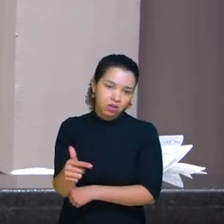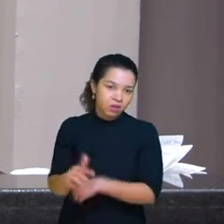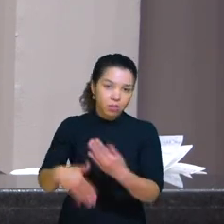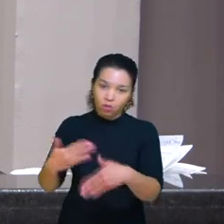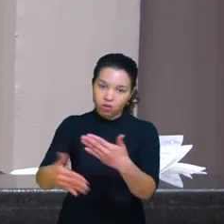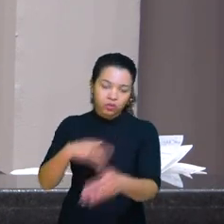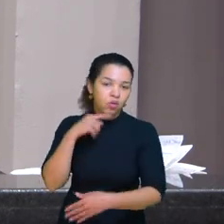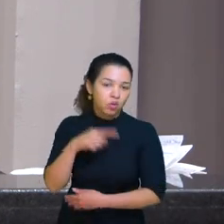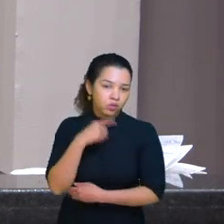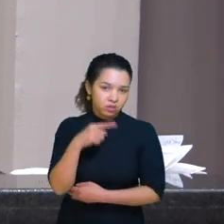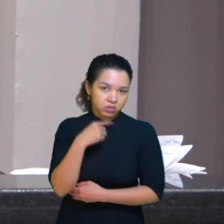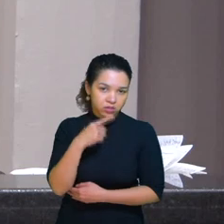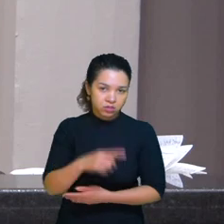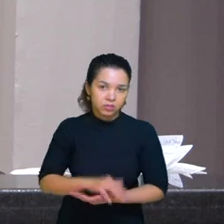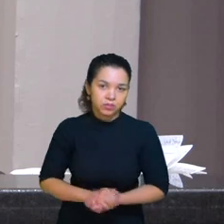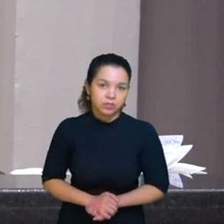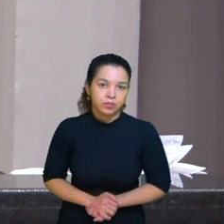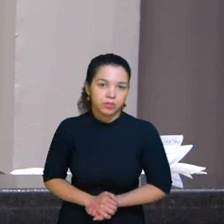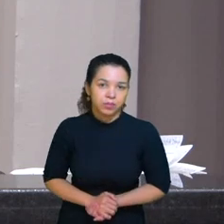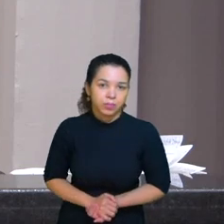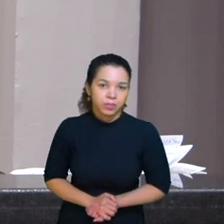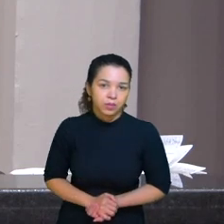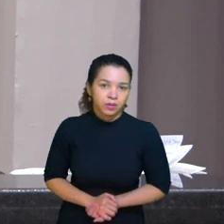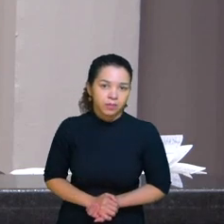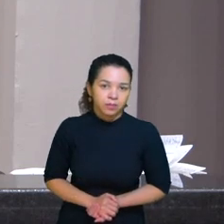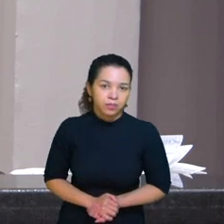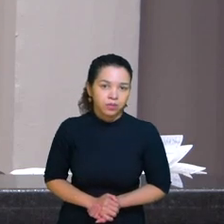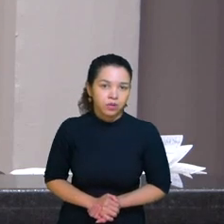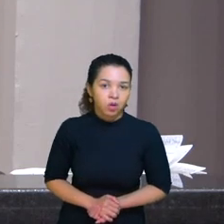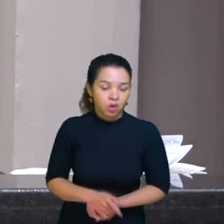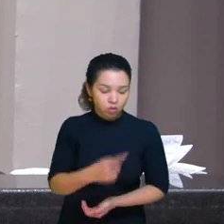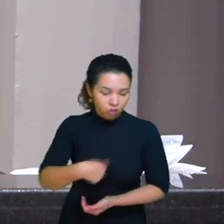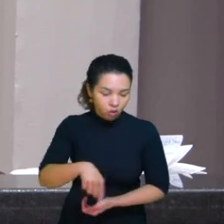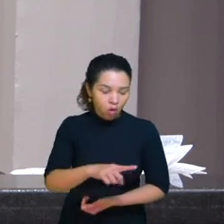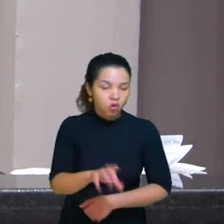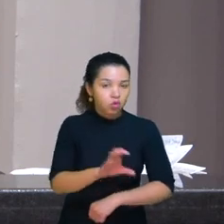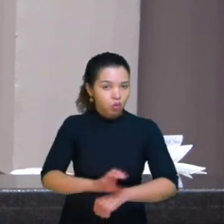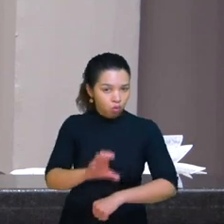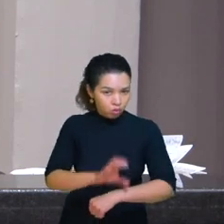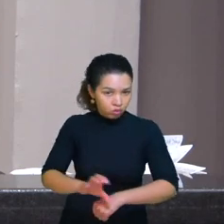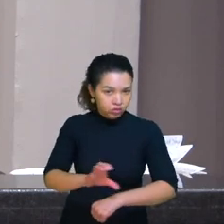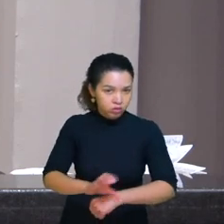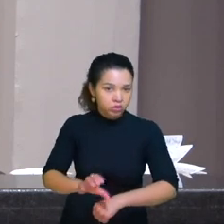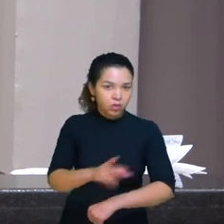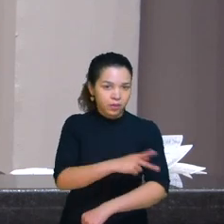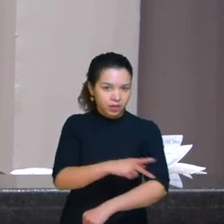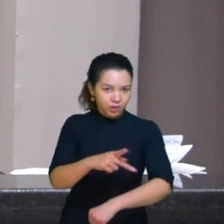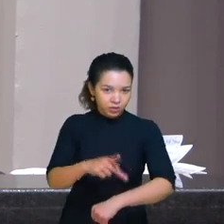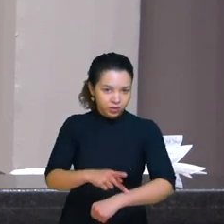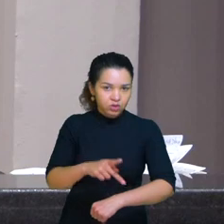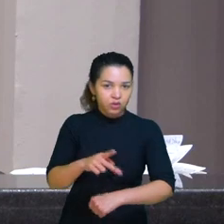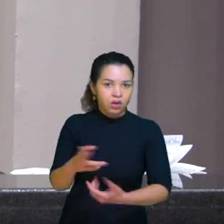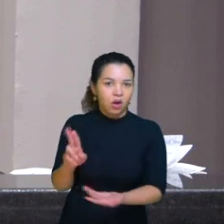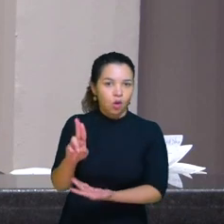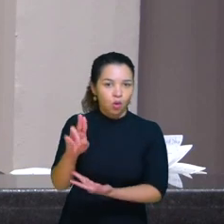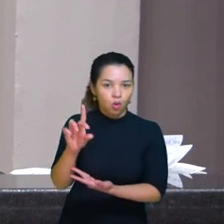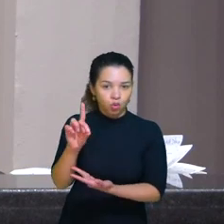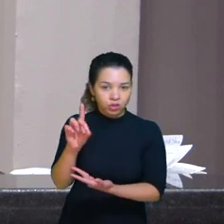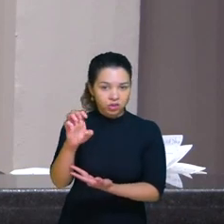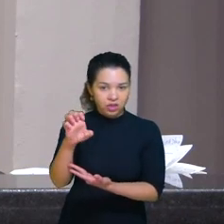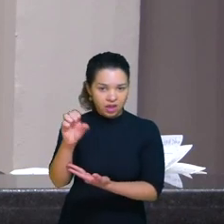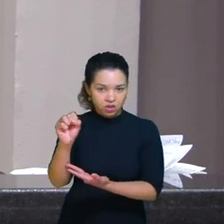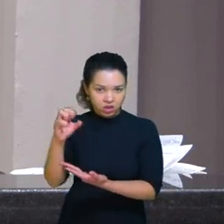vou bater palma para PR pra palmatória porque o nosso curso de pedagogia da audes agora tô me aparecendo um pouquinho é show de bola nesse